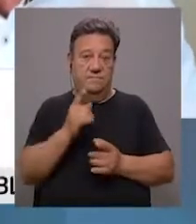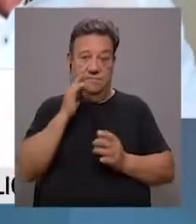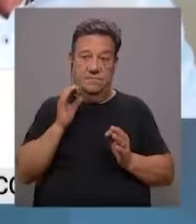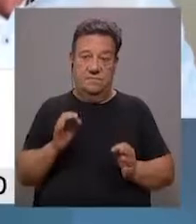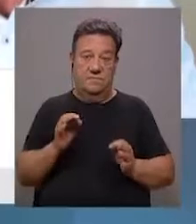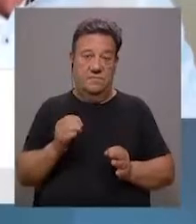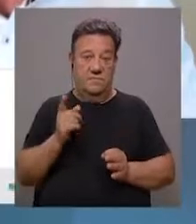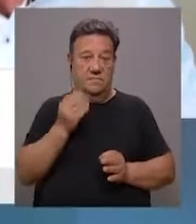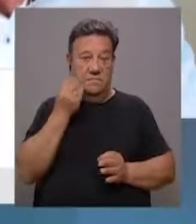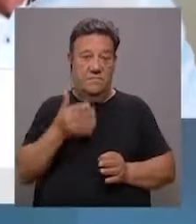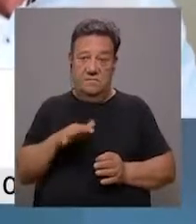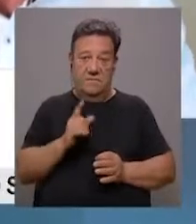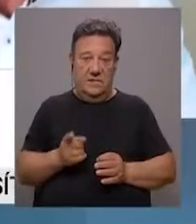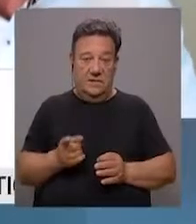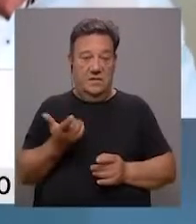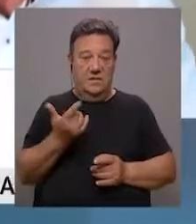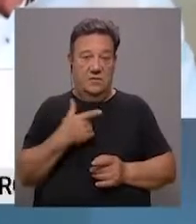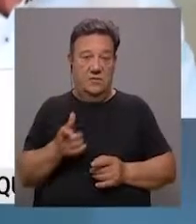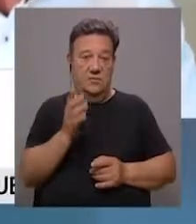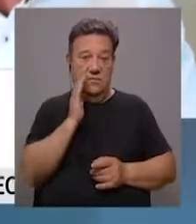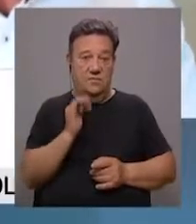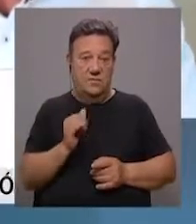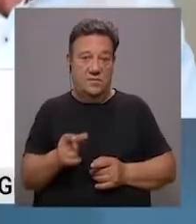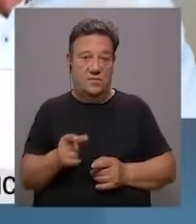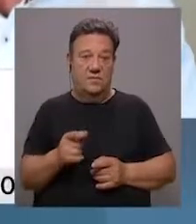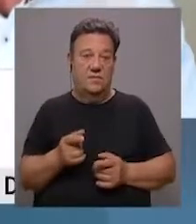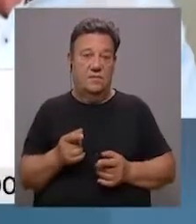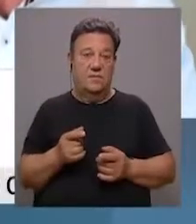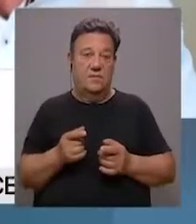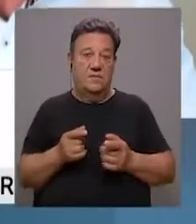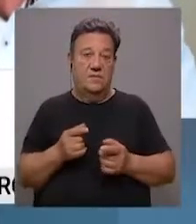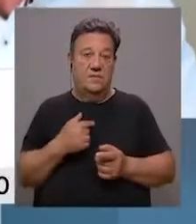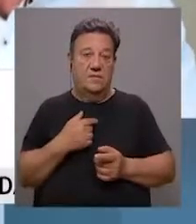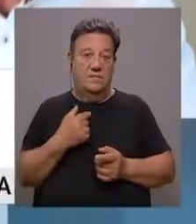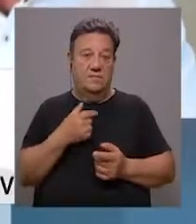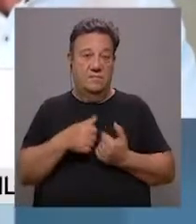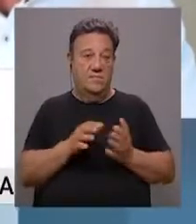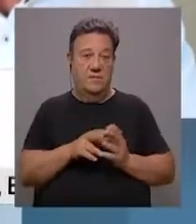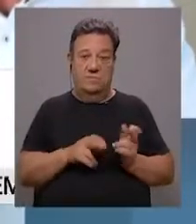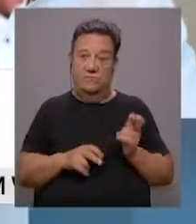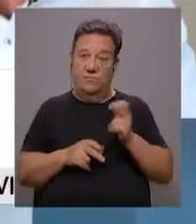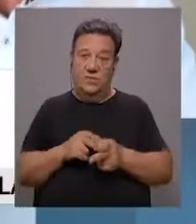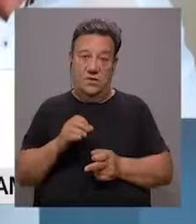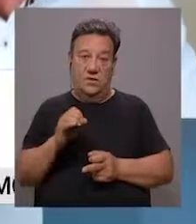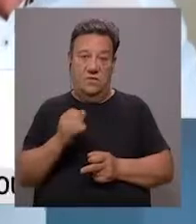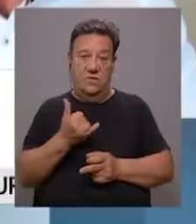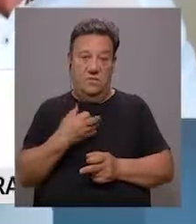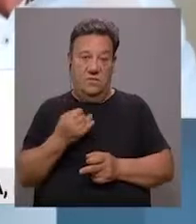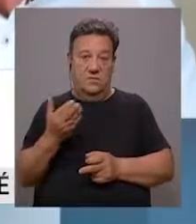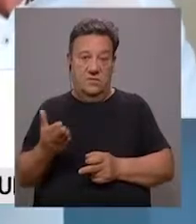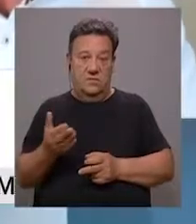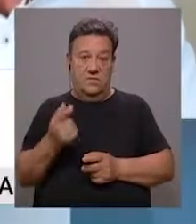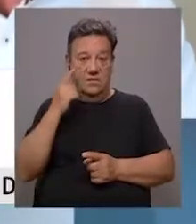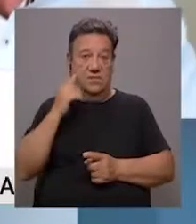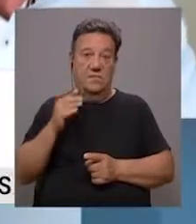esta circunstância, esta é uma oportunidade para ir a Óbidos, mas mais do que para